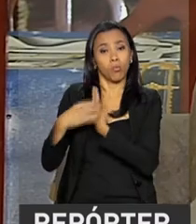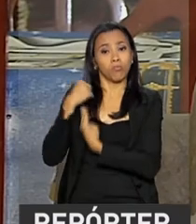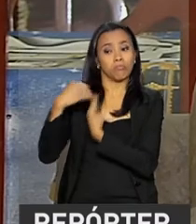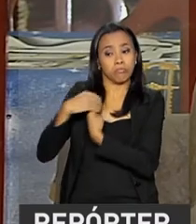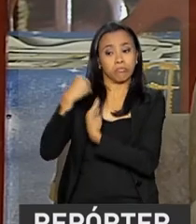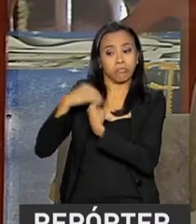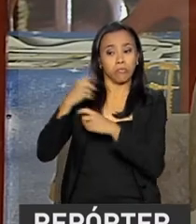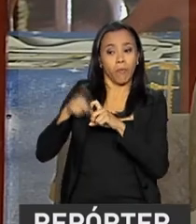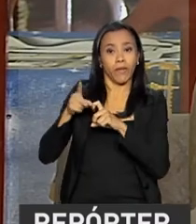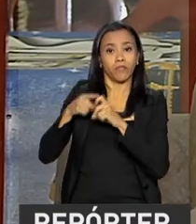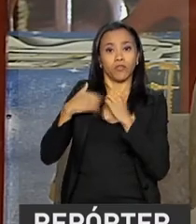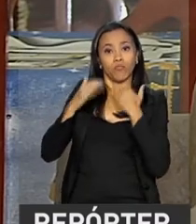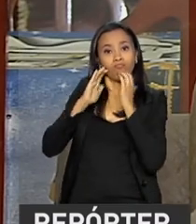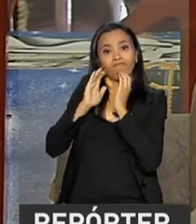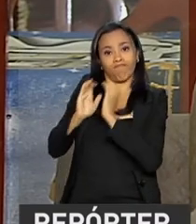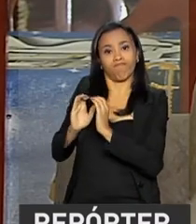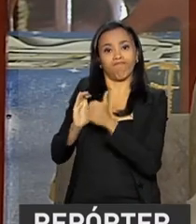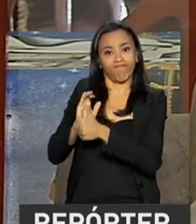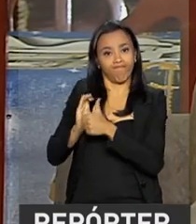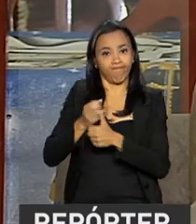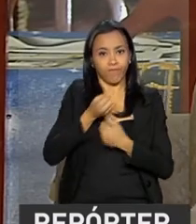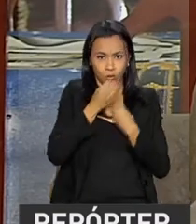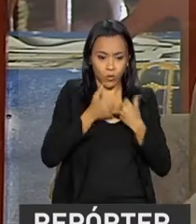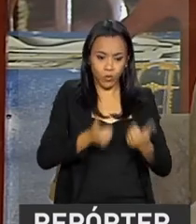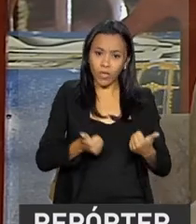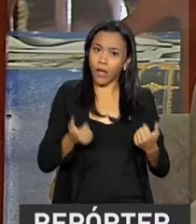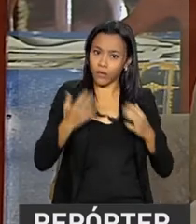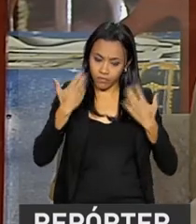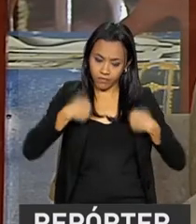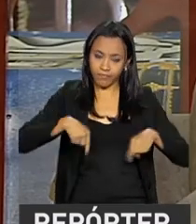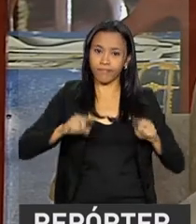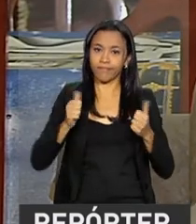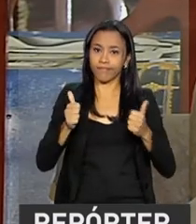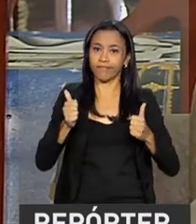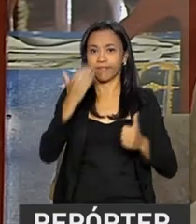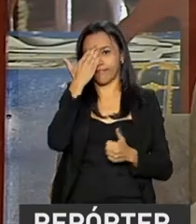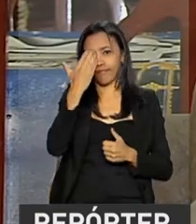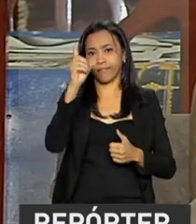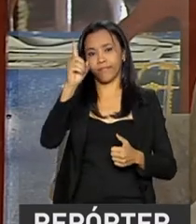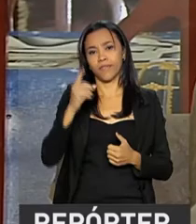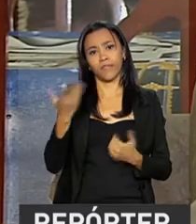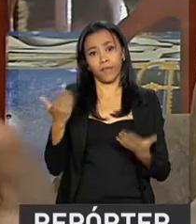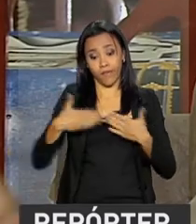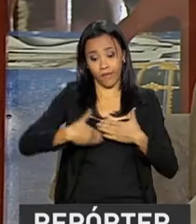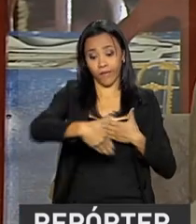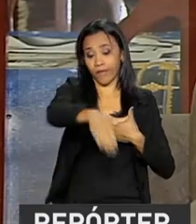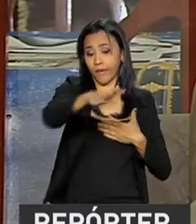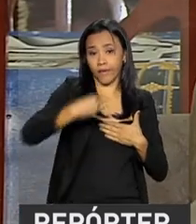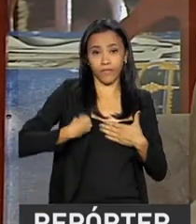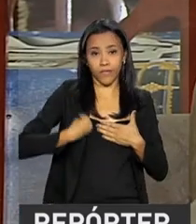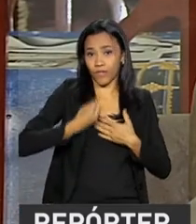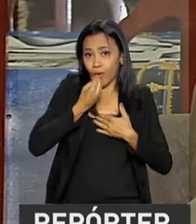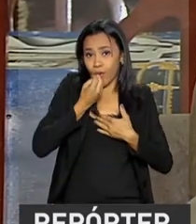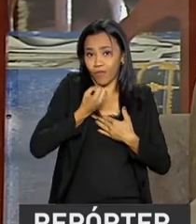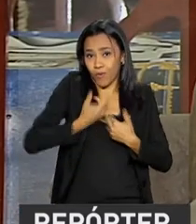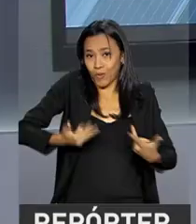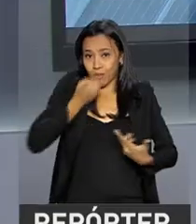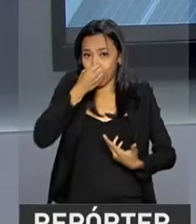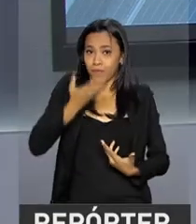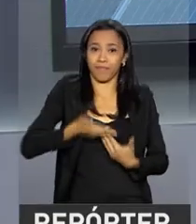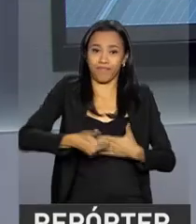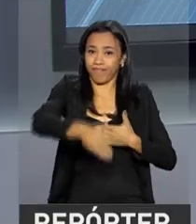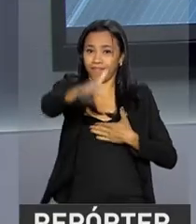recomendou a dar tudo certo e que já deu certo graças a deus então daqui professor coisa boa